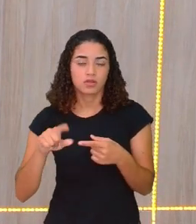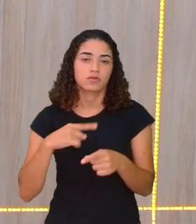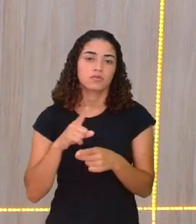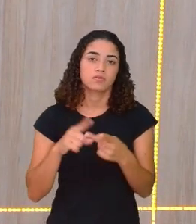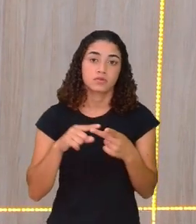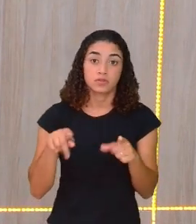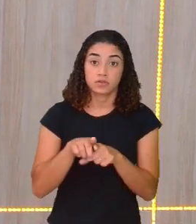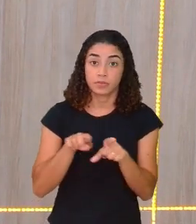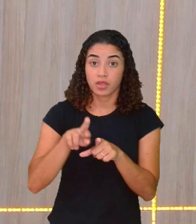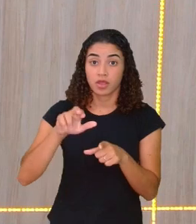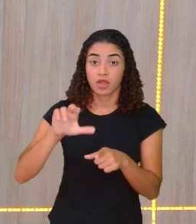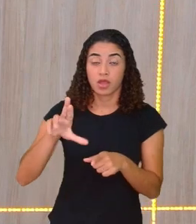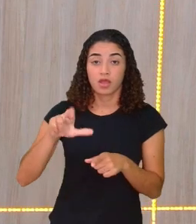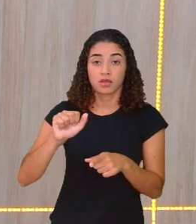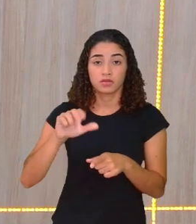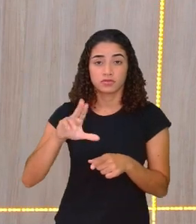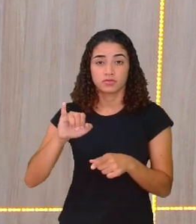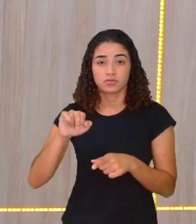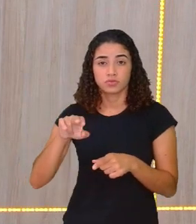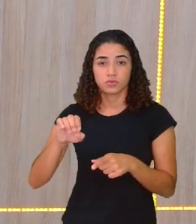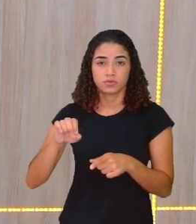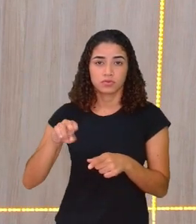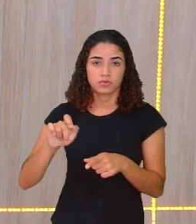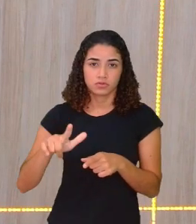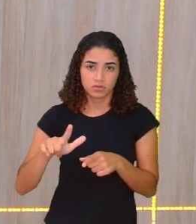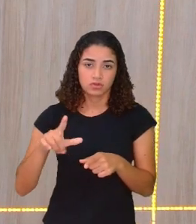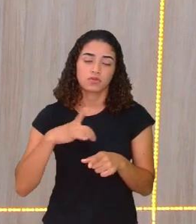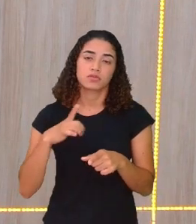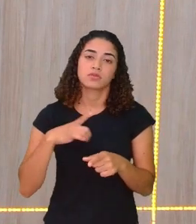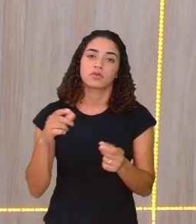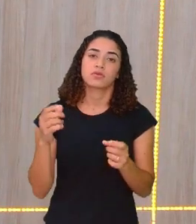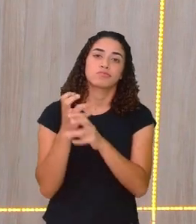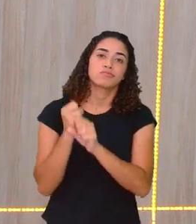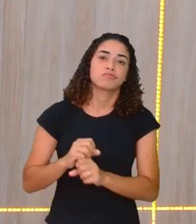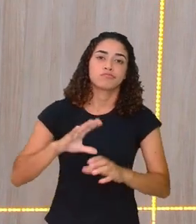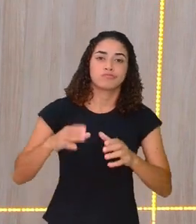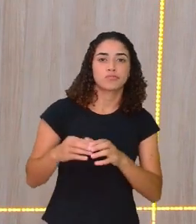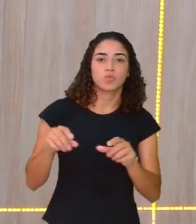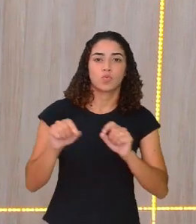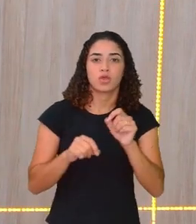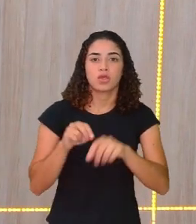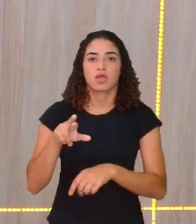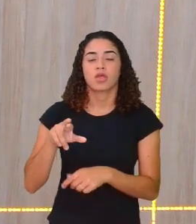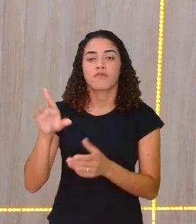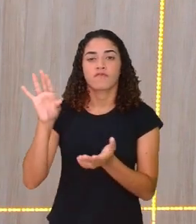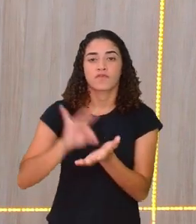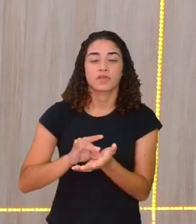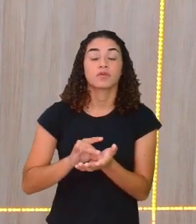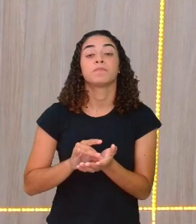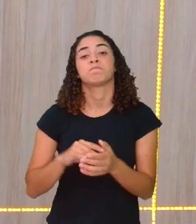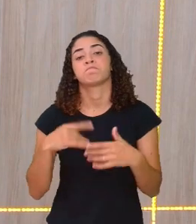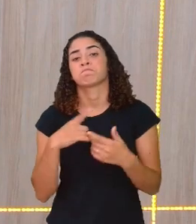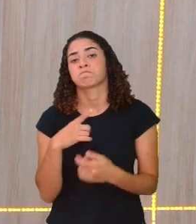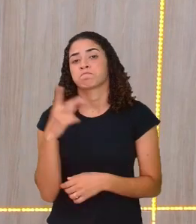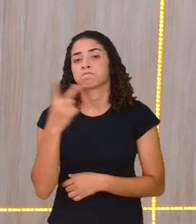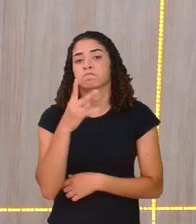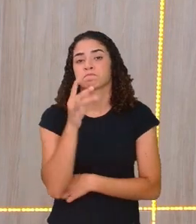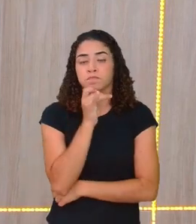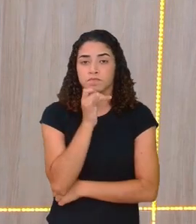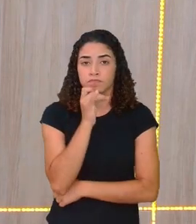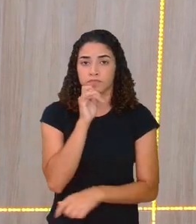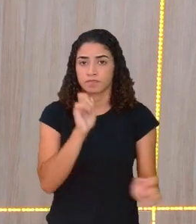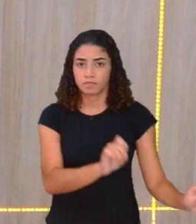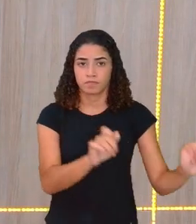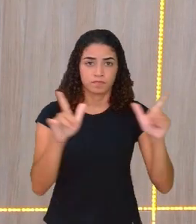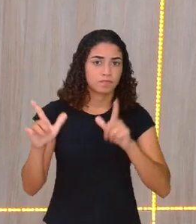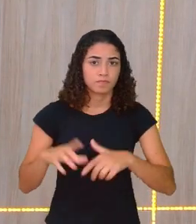gente encontra o conjunto maior, o conjunto dos números reais. Aqui o segundo exemplo. Tela cheia,